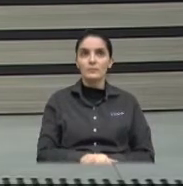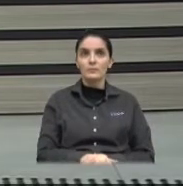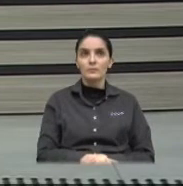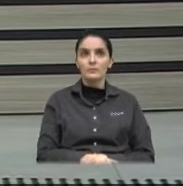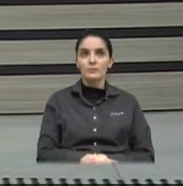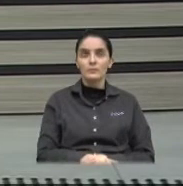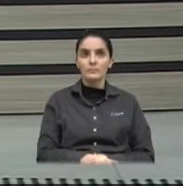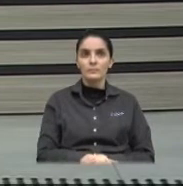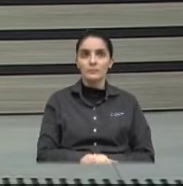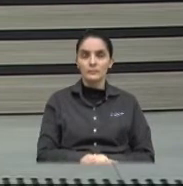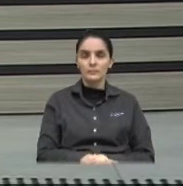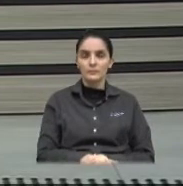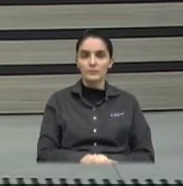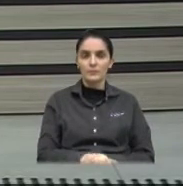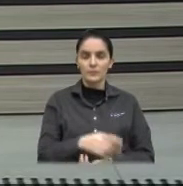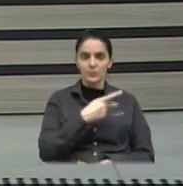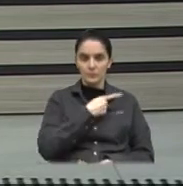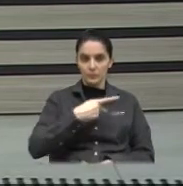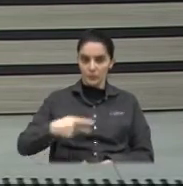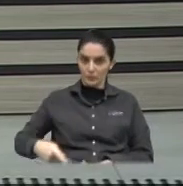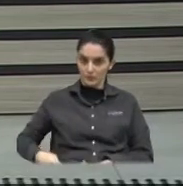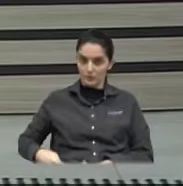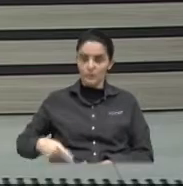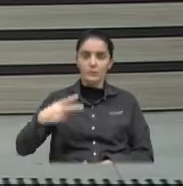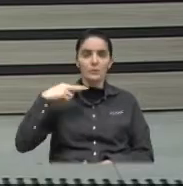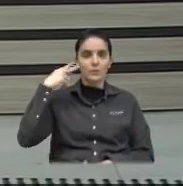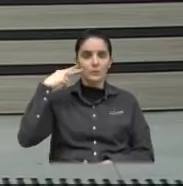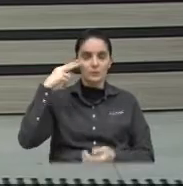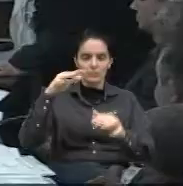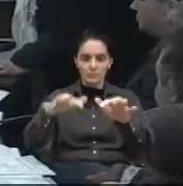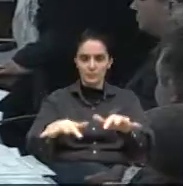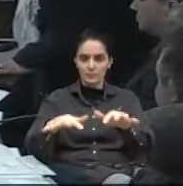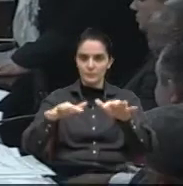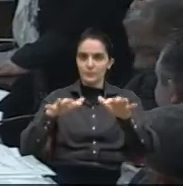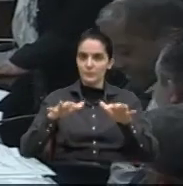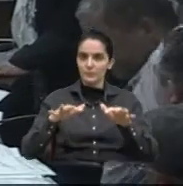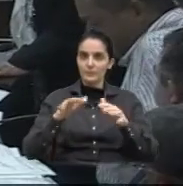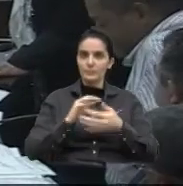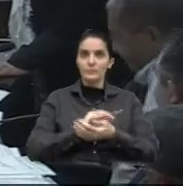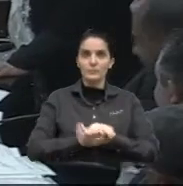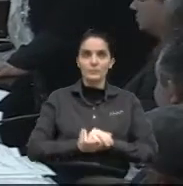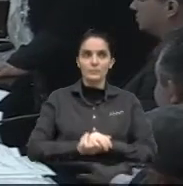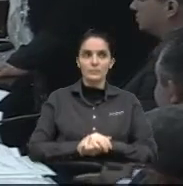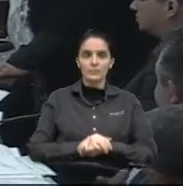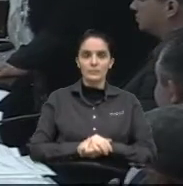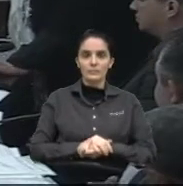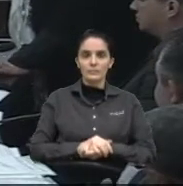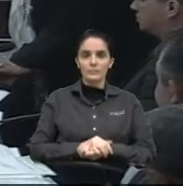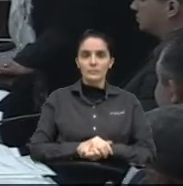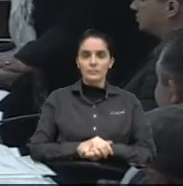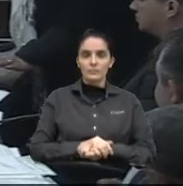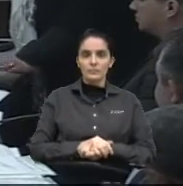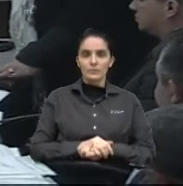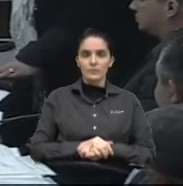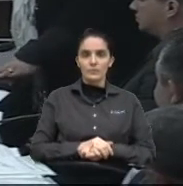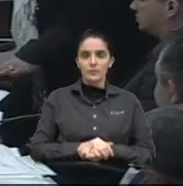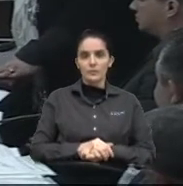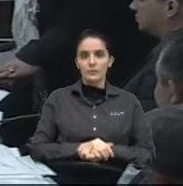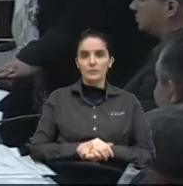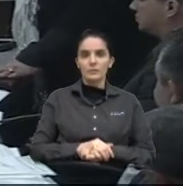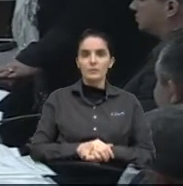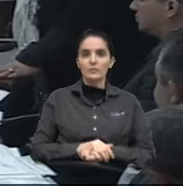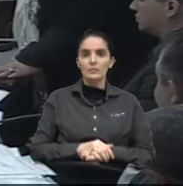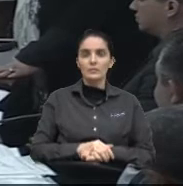o presidente abbas vereadores platéia que ainda está presente eu fico feliz